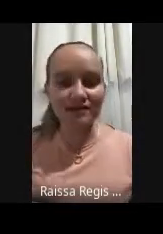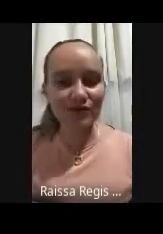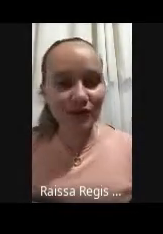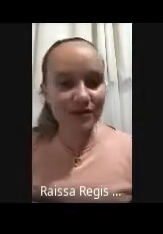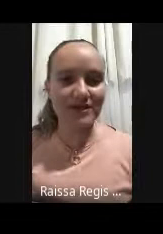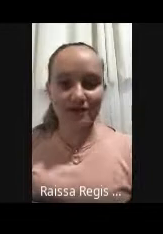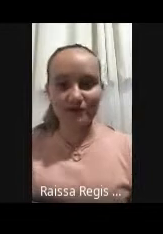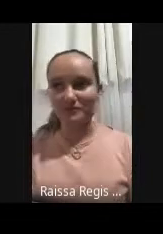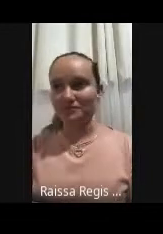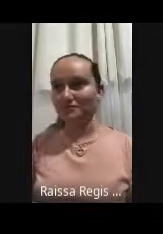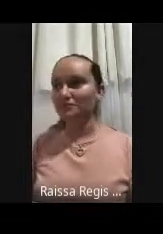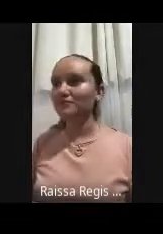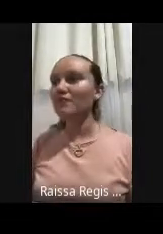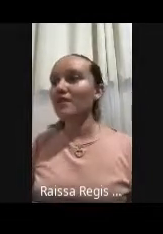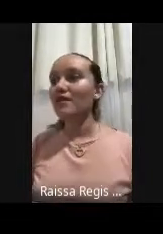vai sendo valorizado.